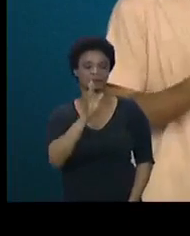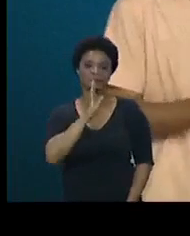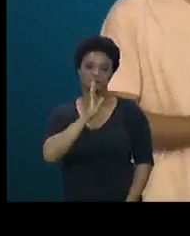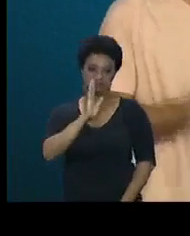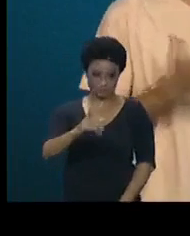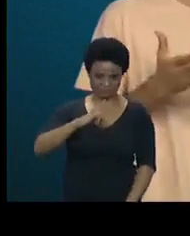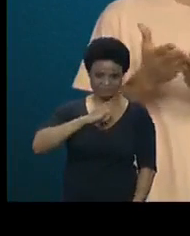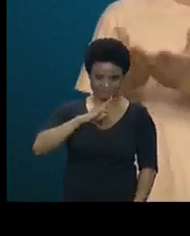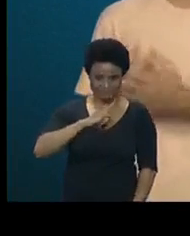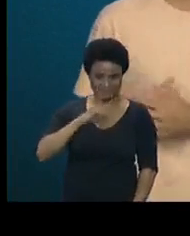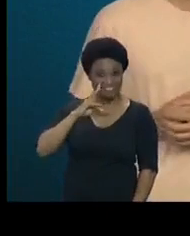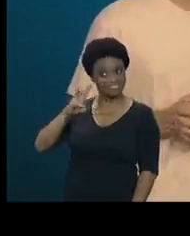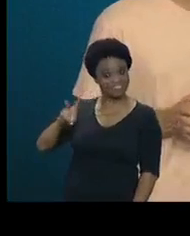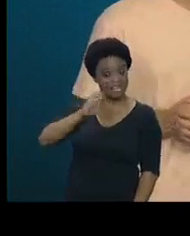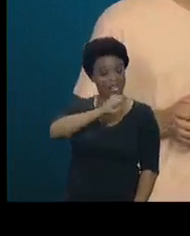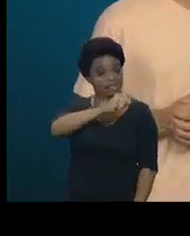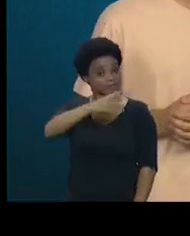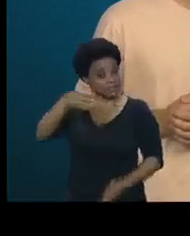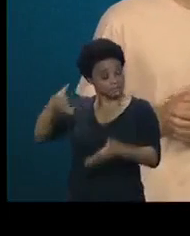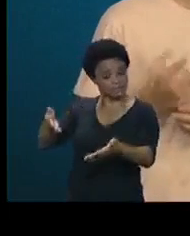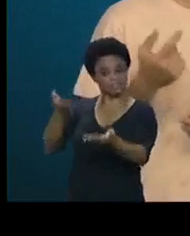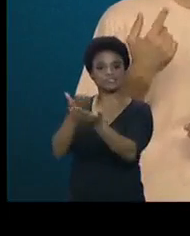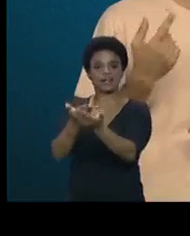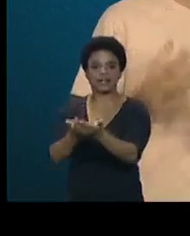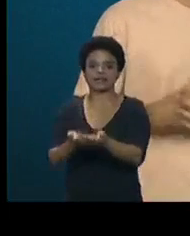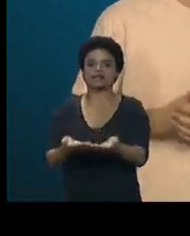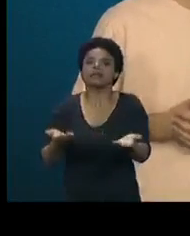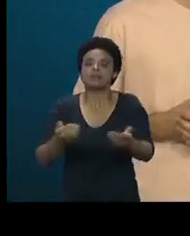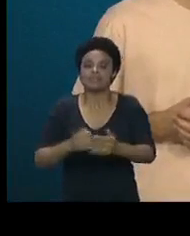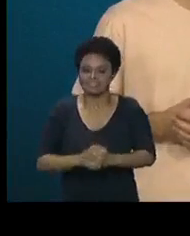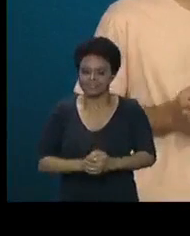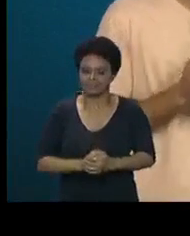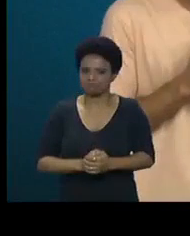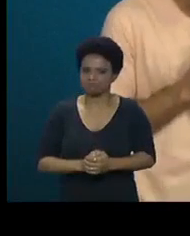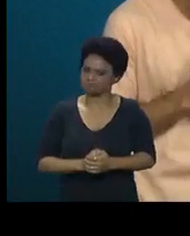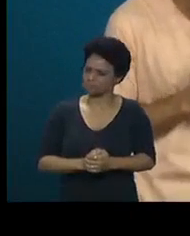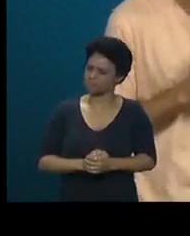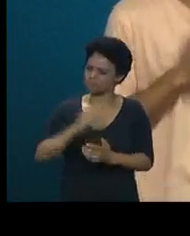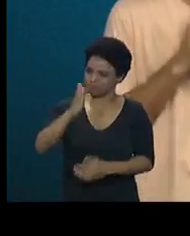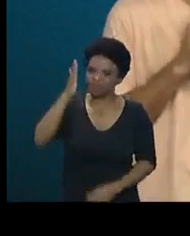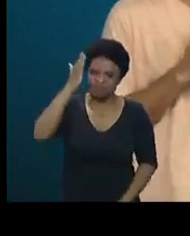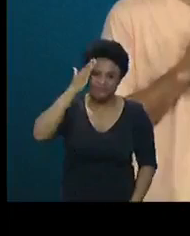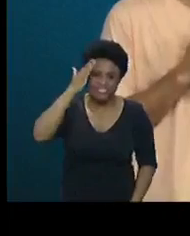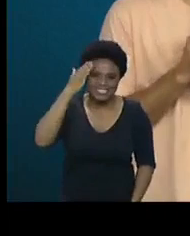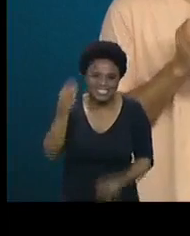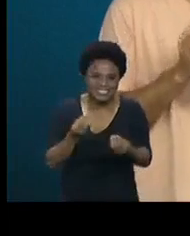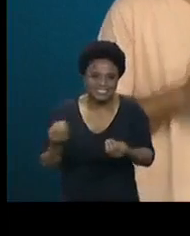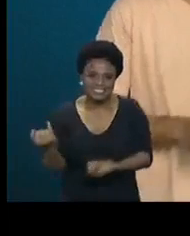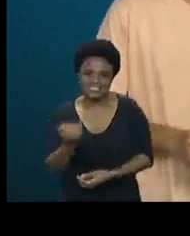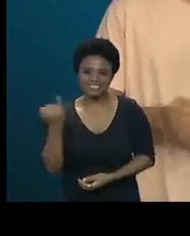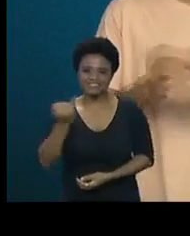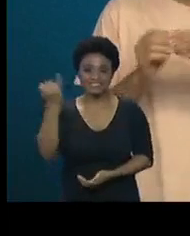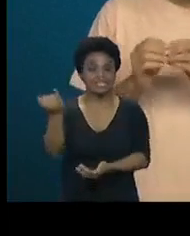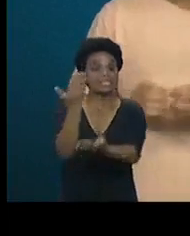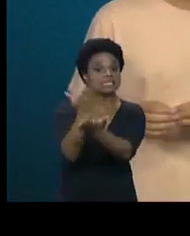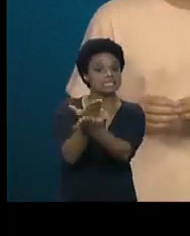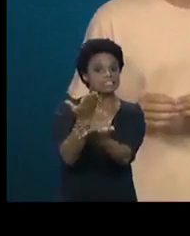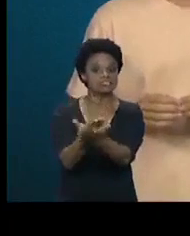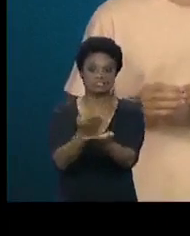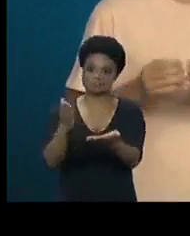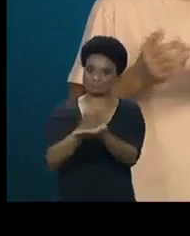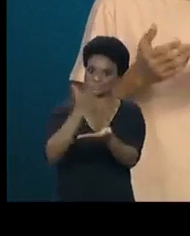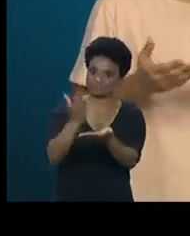para resolver as SPs desta unidade. Agora, cá entre nós, você já sabe como é importante estudar o livro